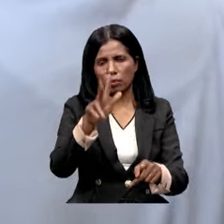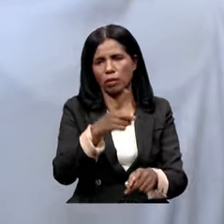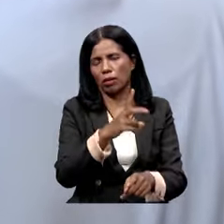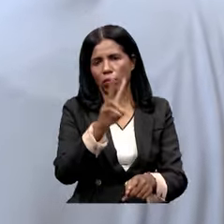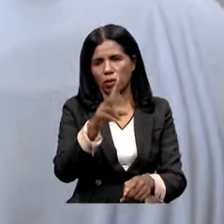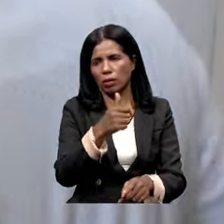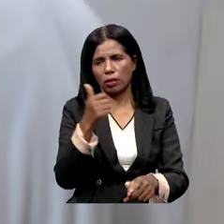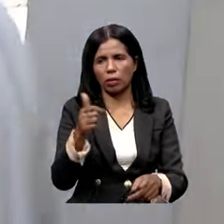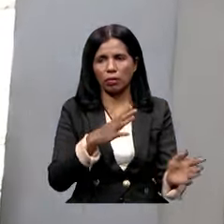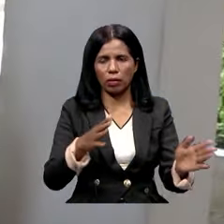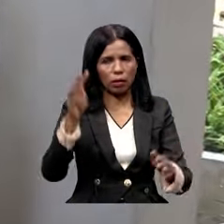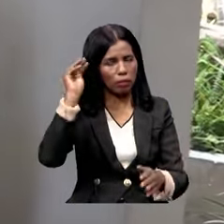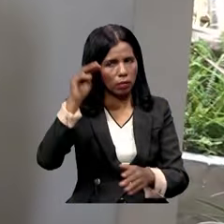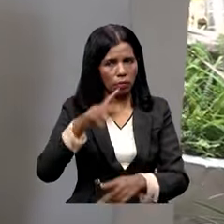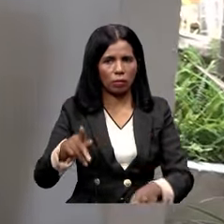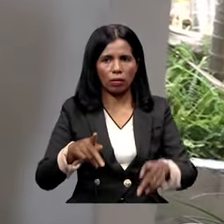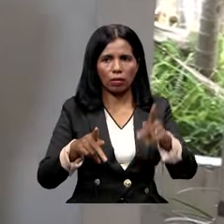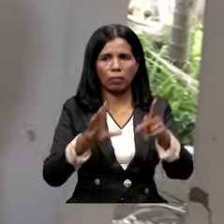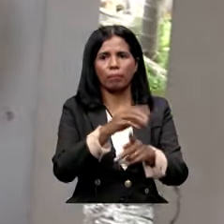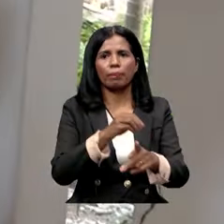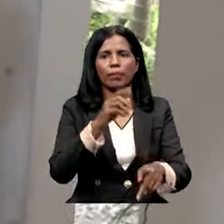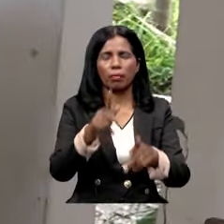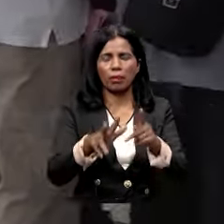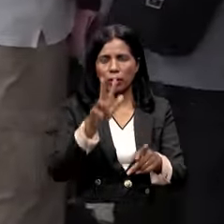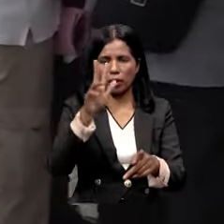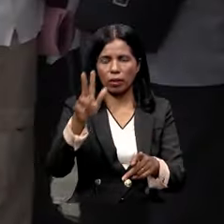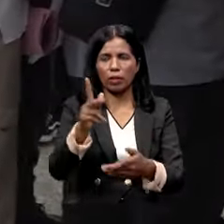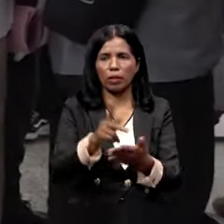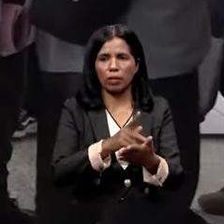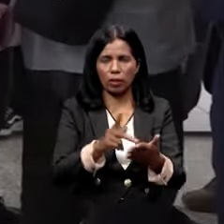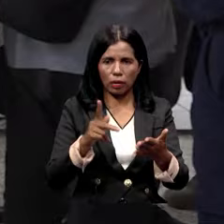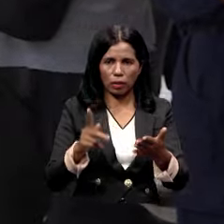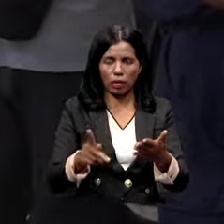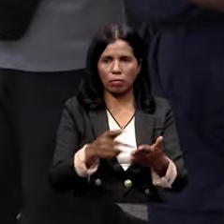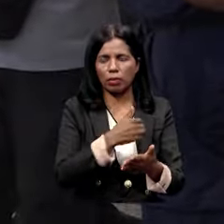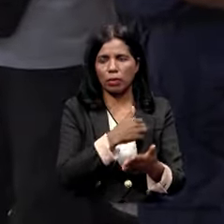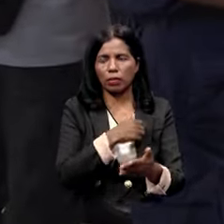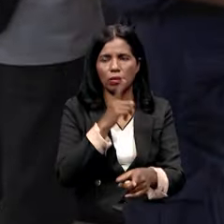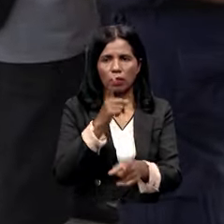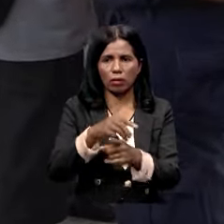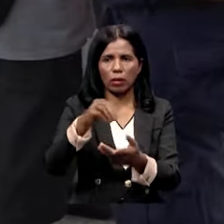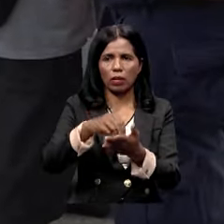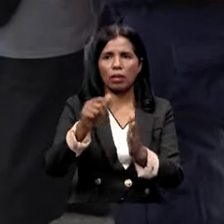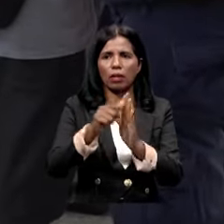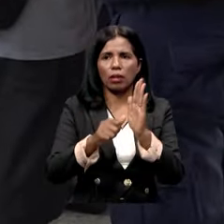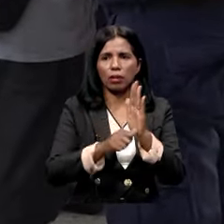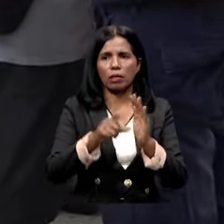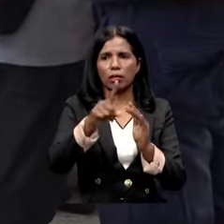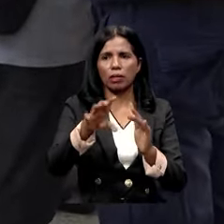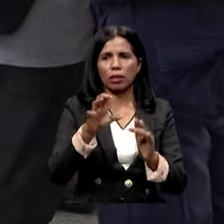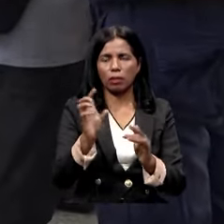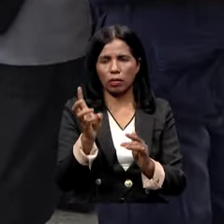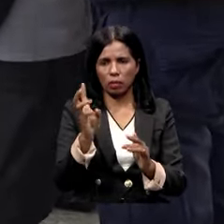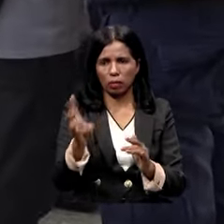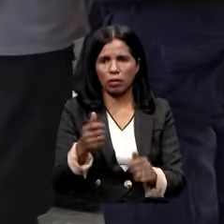Ia processo ne Ministério Público acusa arguido nentolu ho crime sequestro nebe previsto e artigo atucida nem nulo